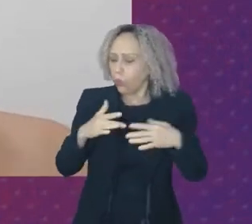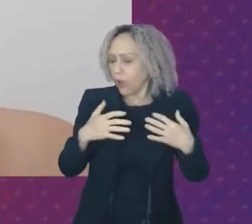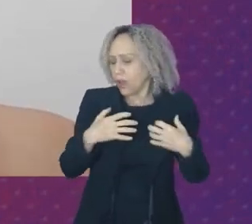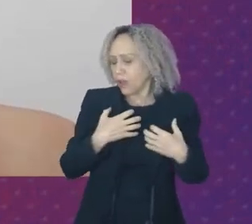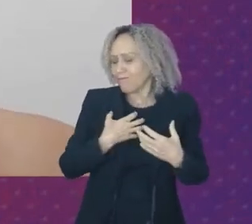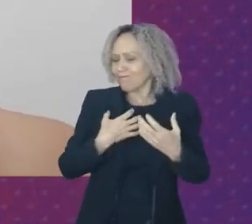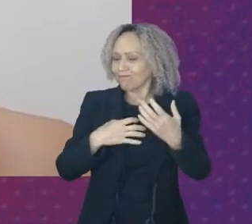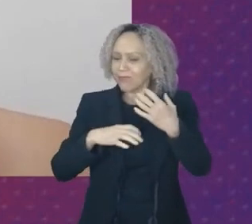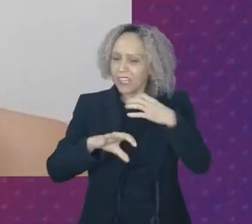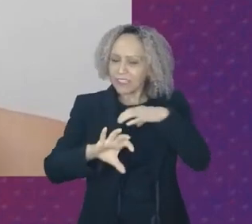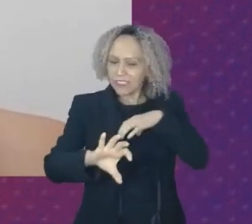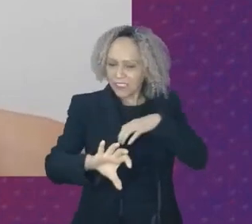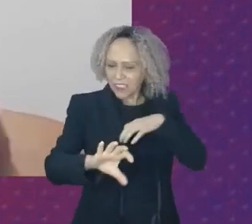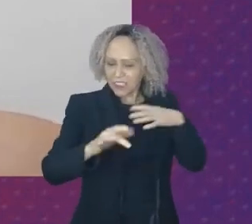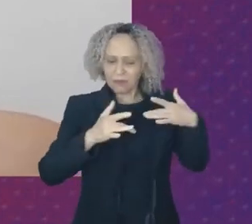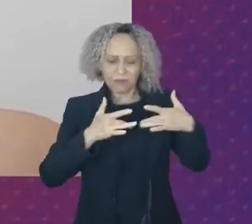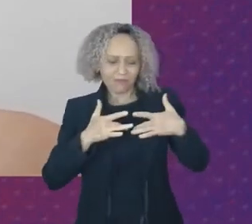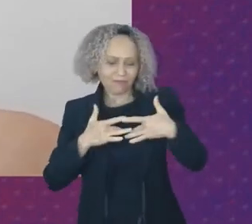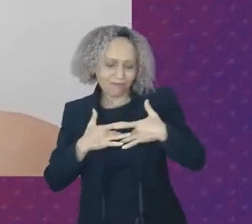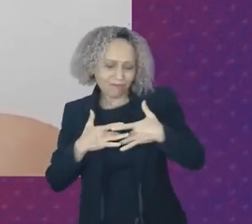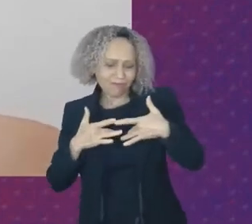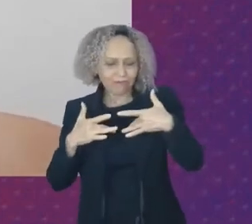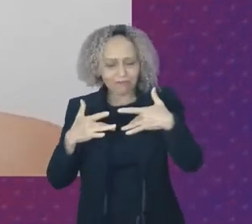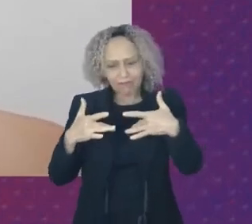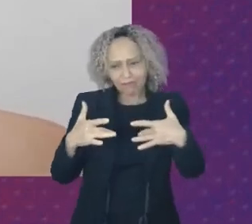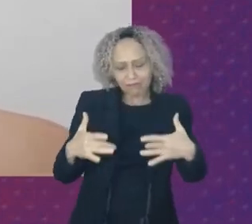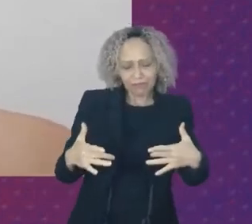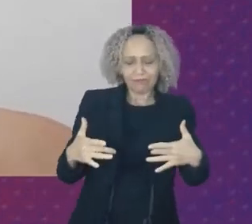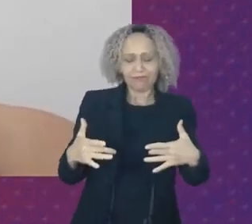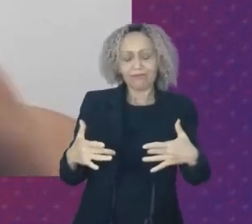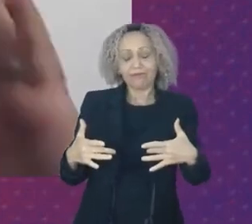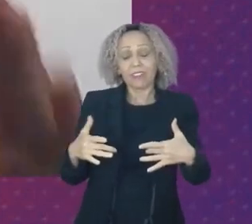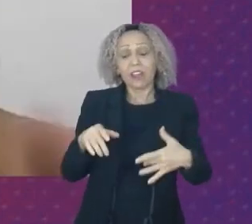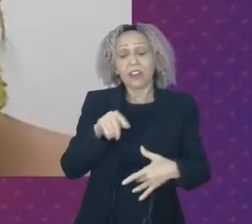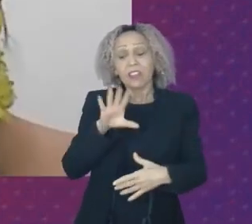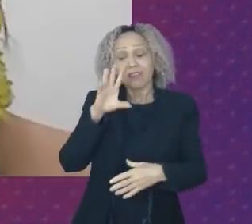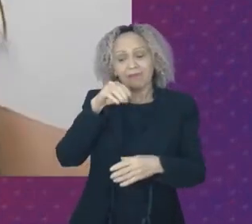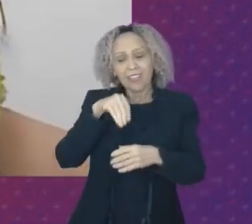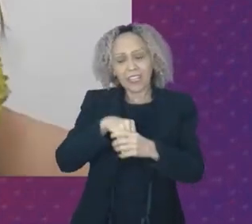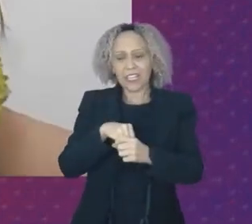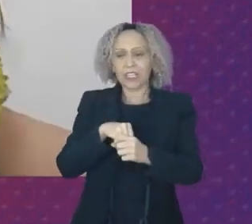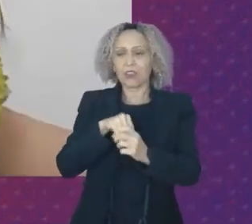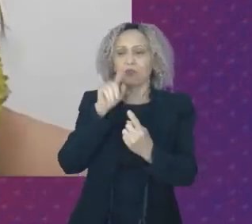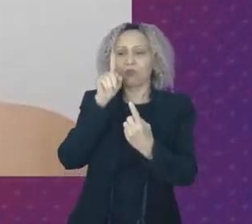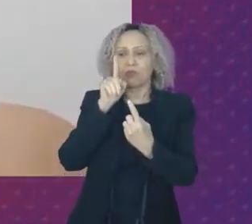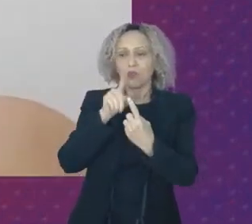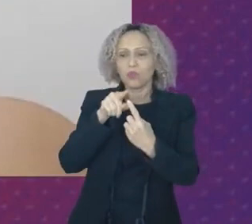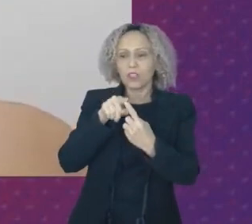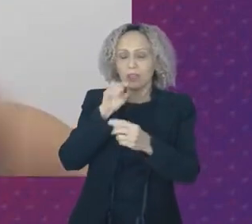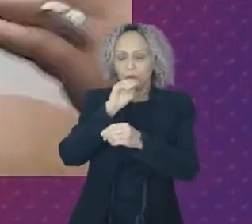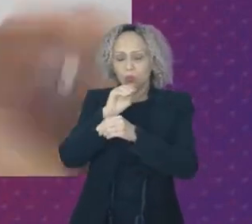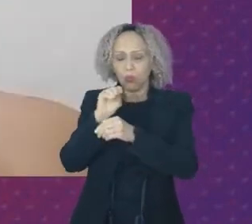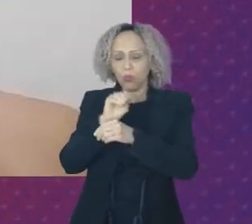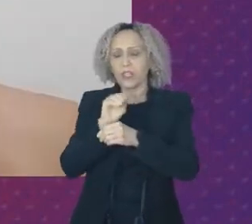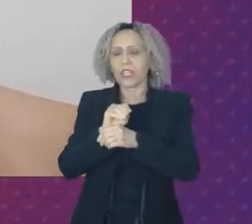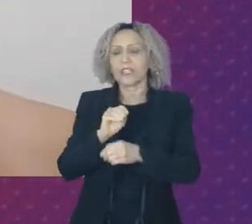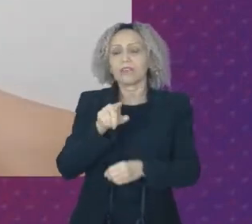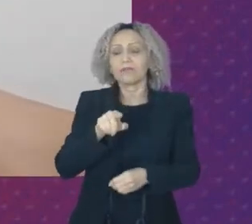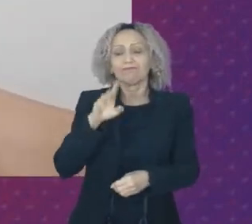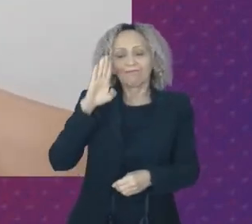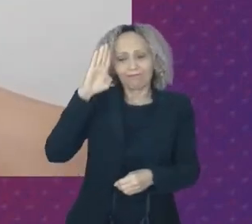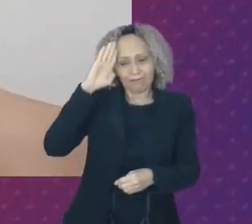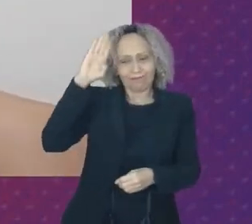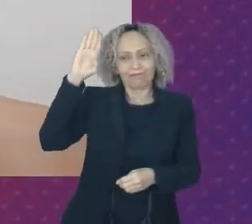assim, é, o uso do cuidador como um arquétipo prioritário em